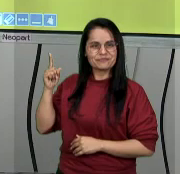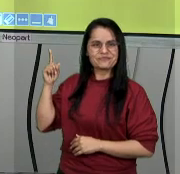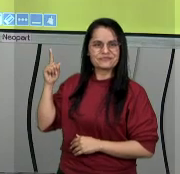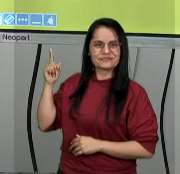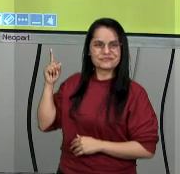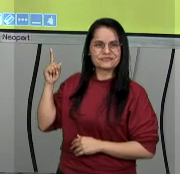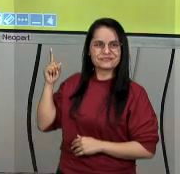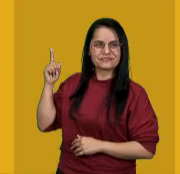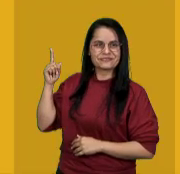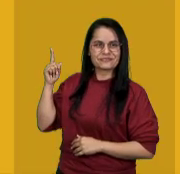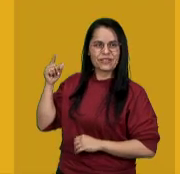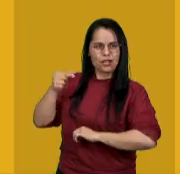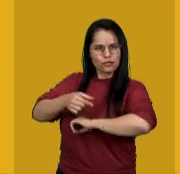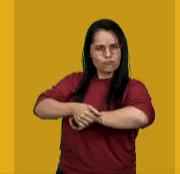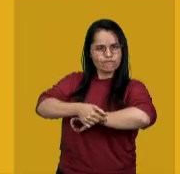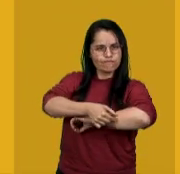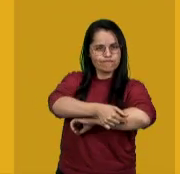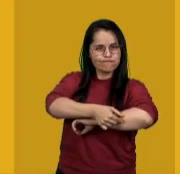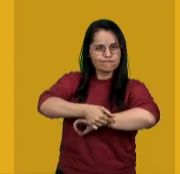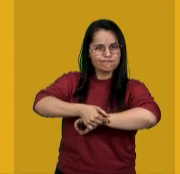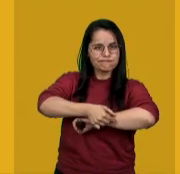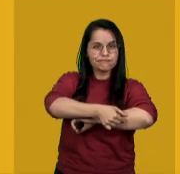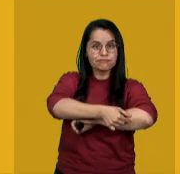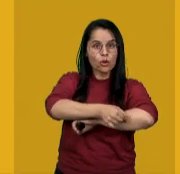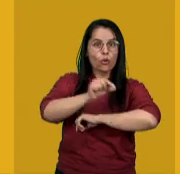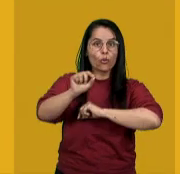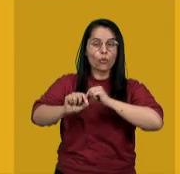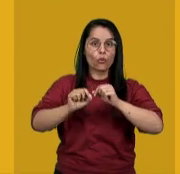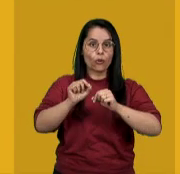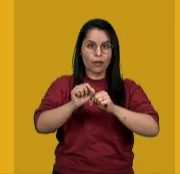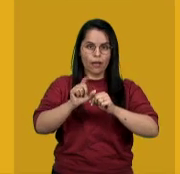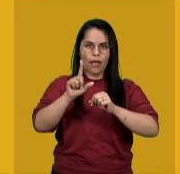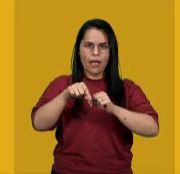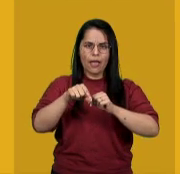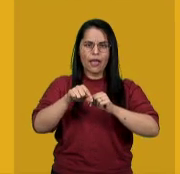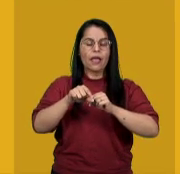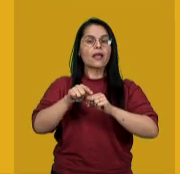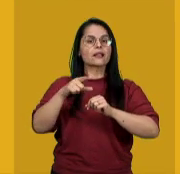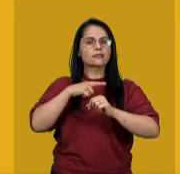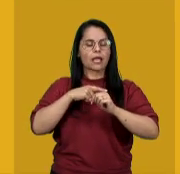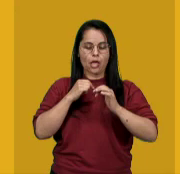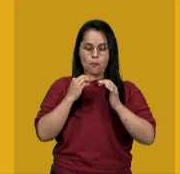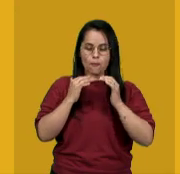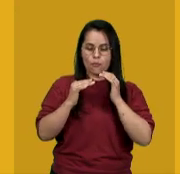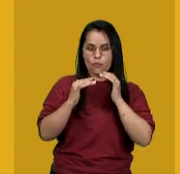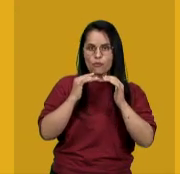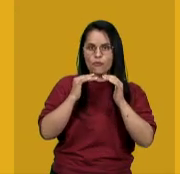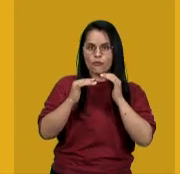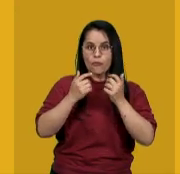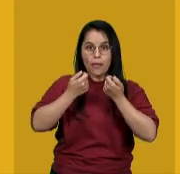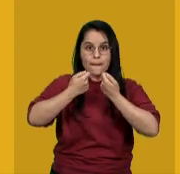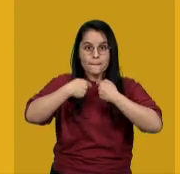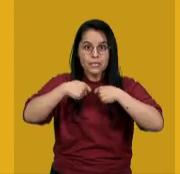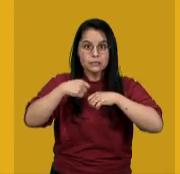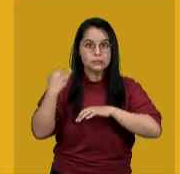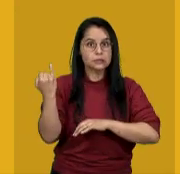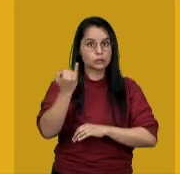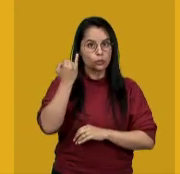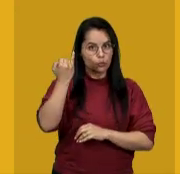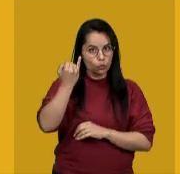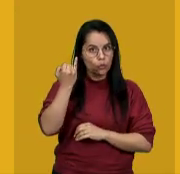Sistema muscular. Os músculos são elementos ativos do movimento do nosso corpo.